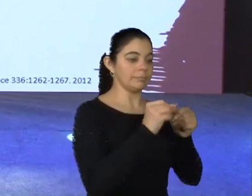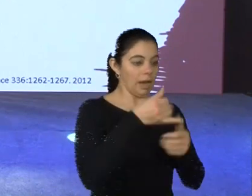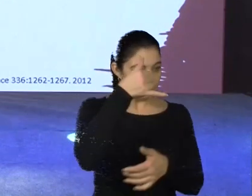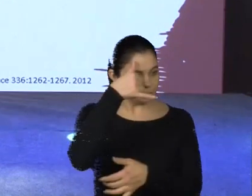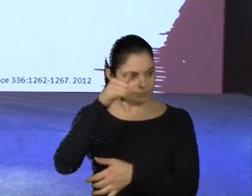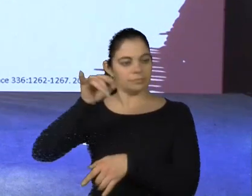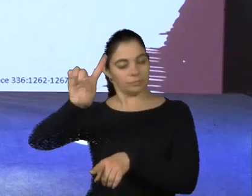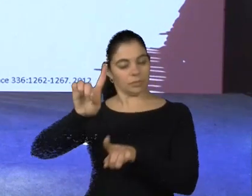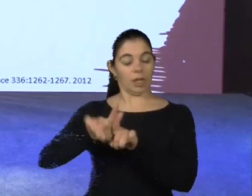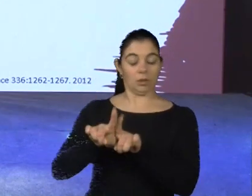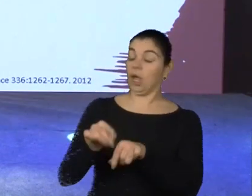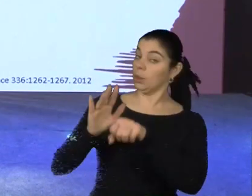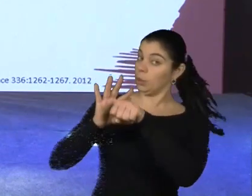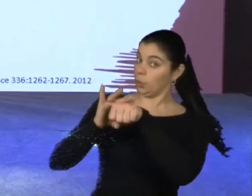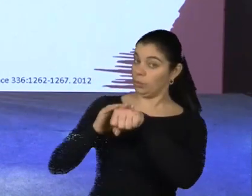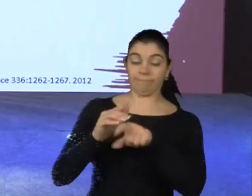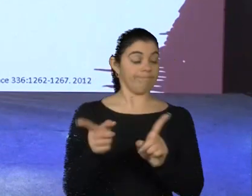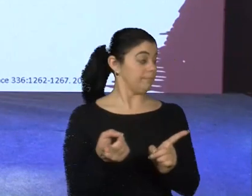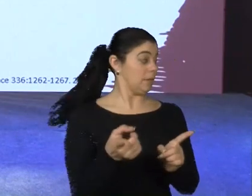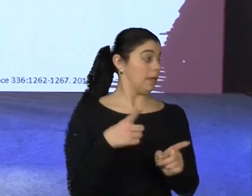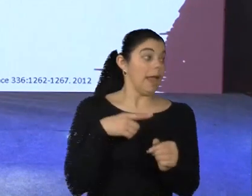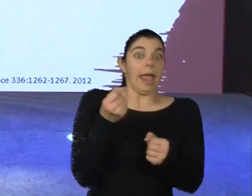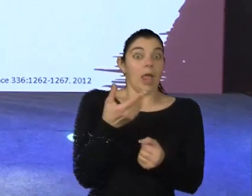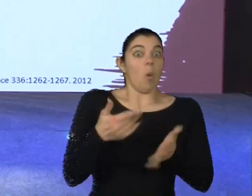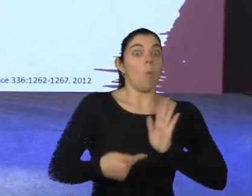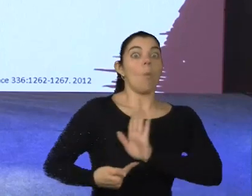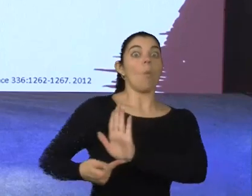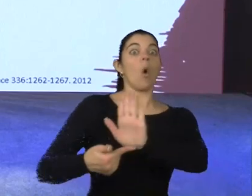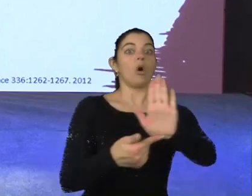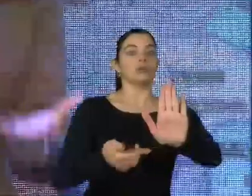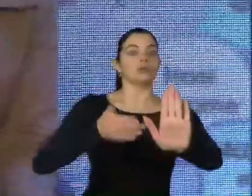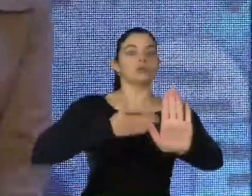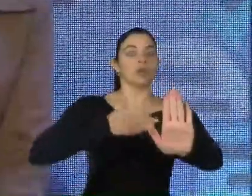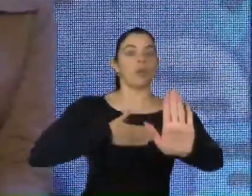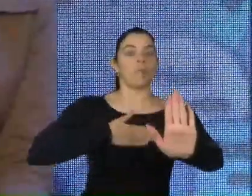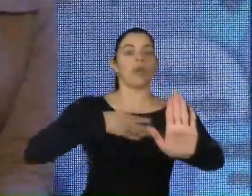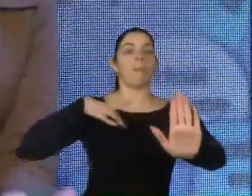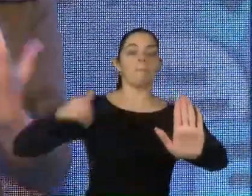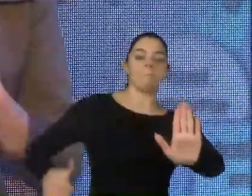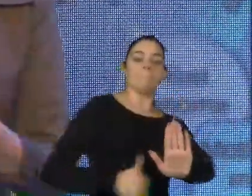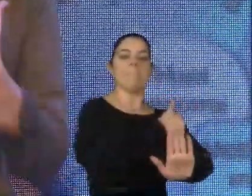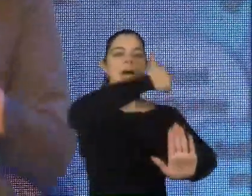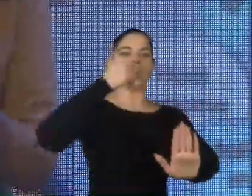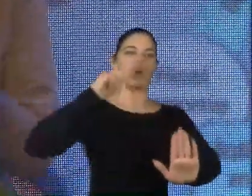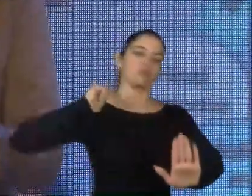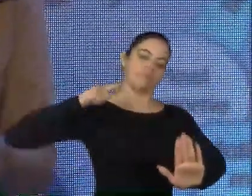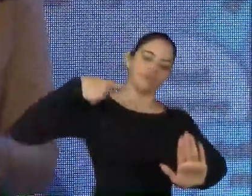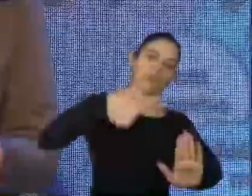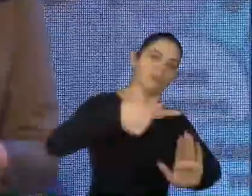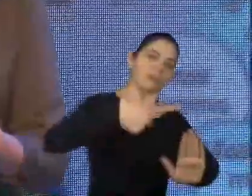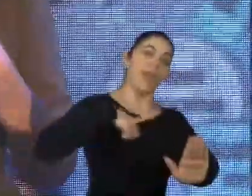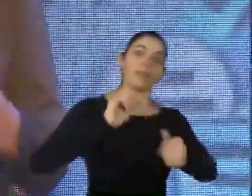muito importante que a gente está falando aqui. Eu expresso o melhor dos meus genes. Quando eu como